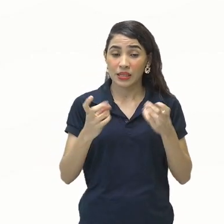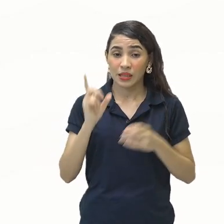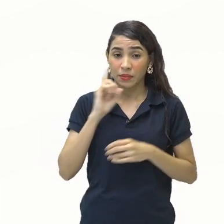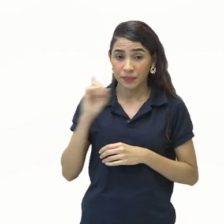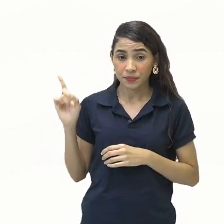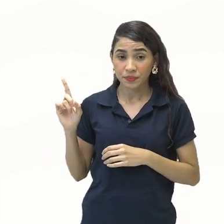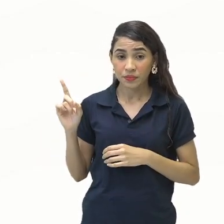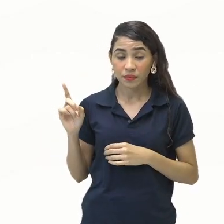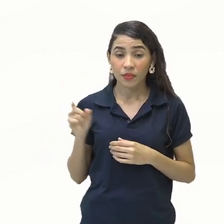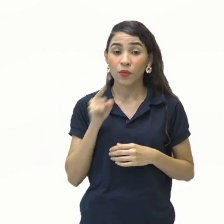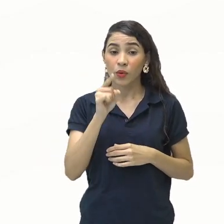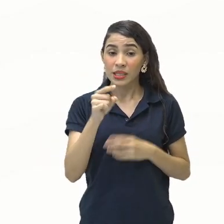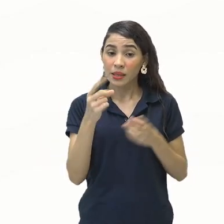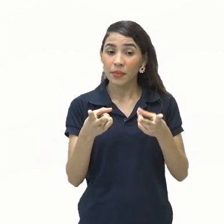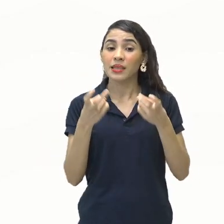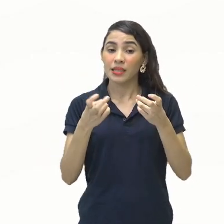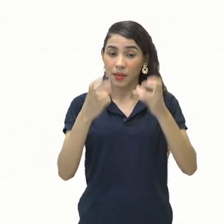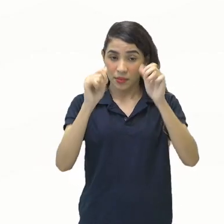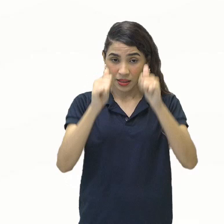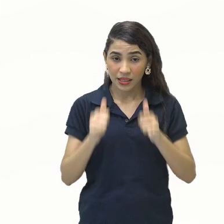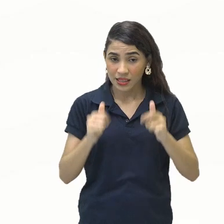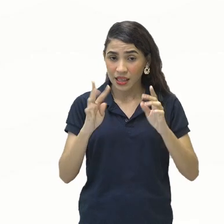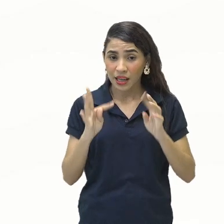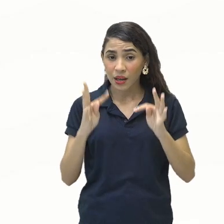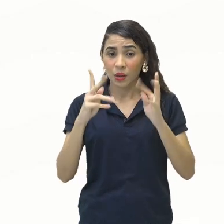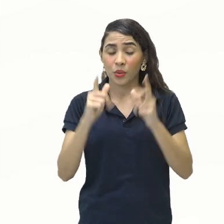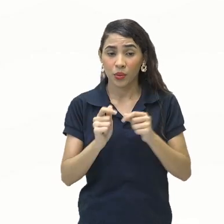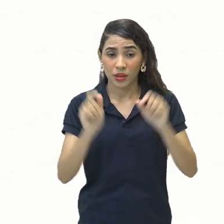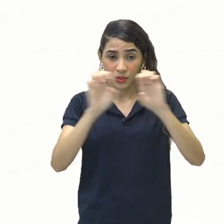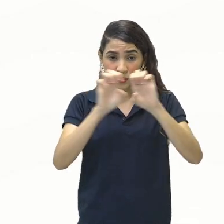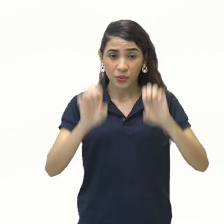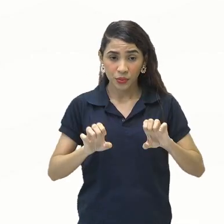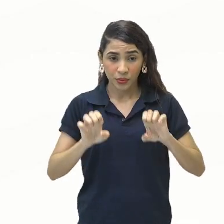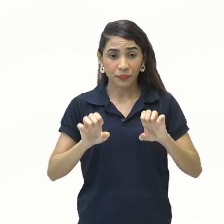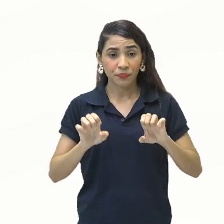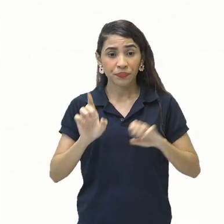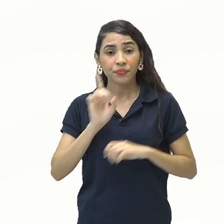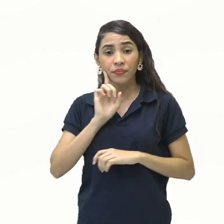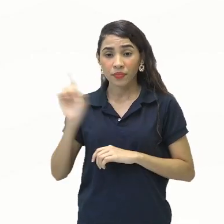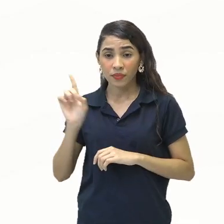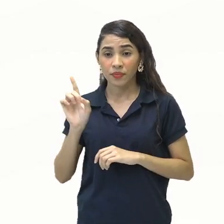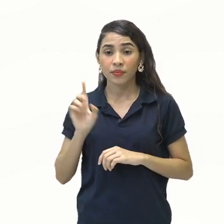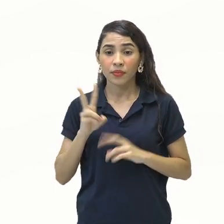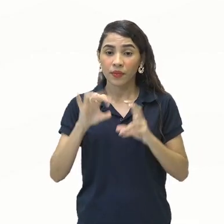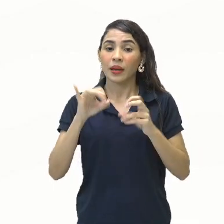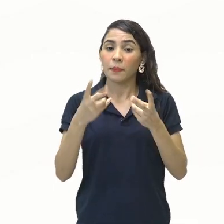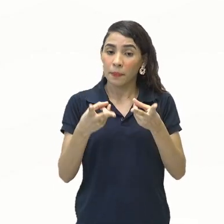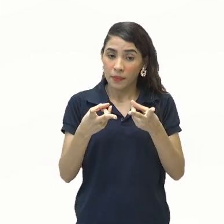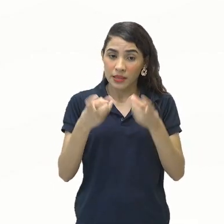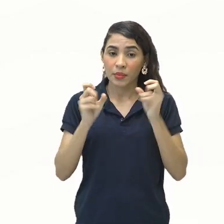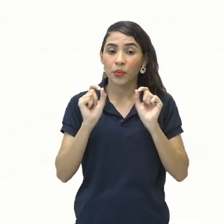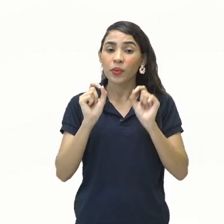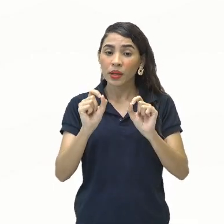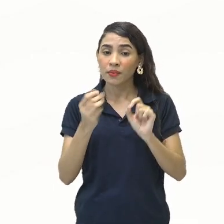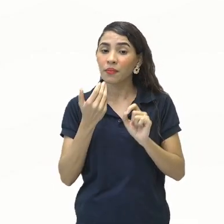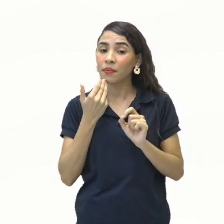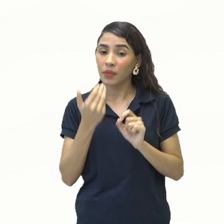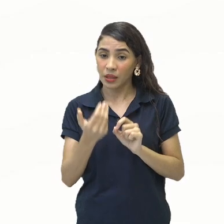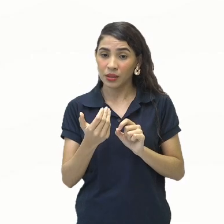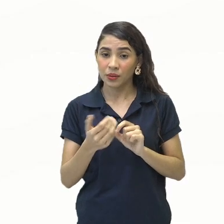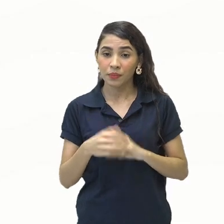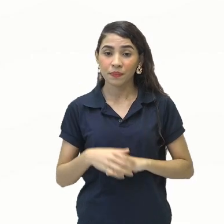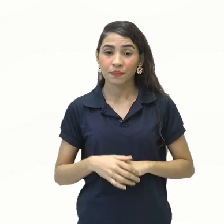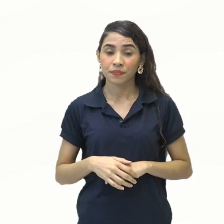você agora consegue analisar toda a estrutura. Dessa forma, nós vamos ver o que a questão está nos